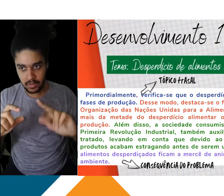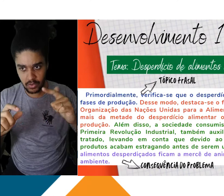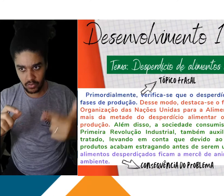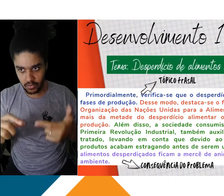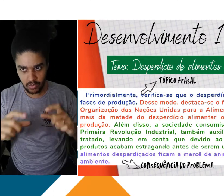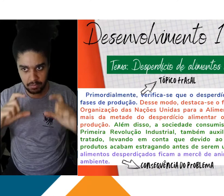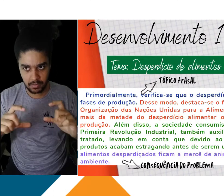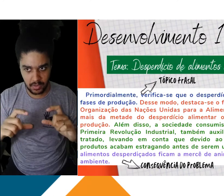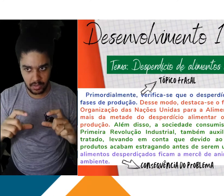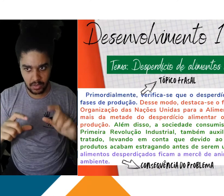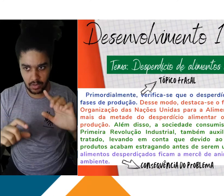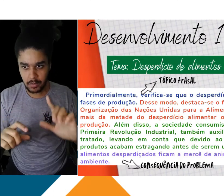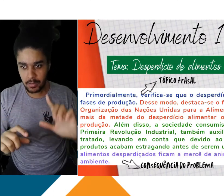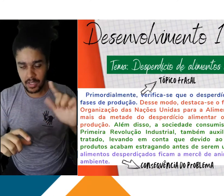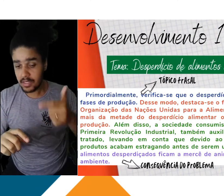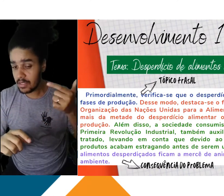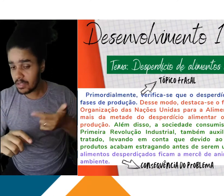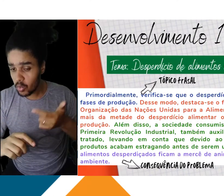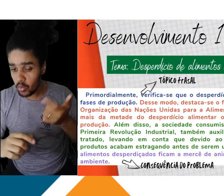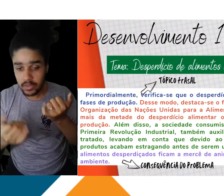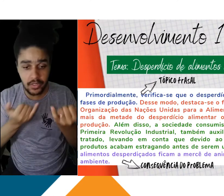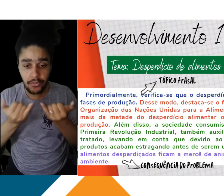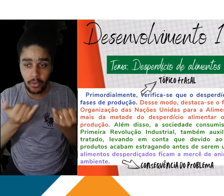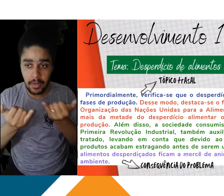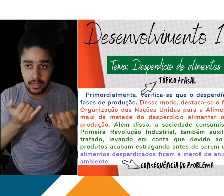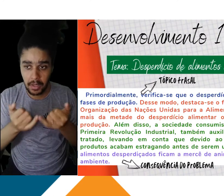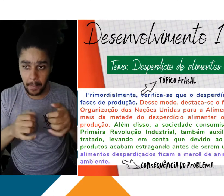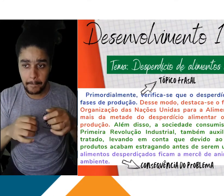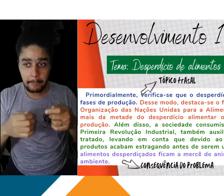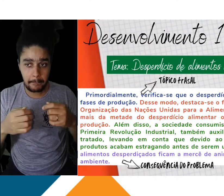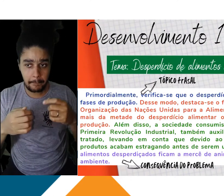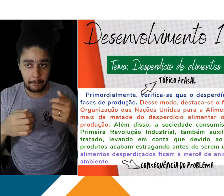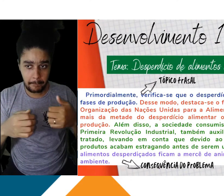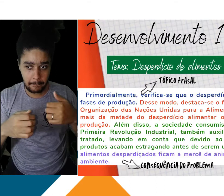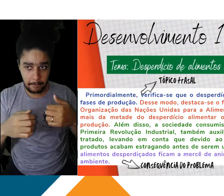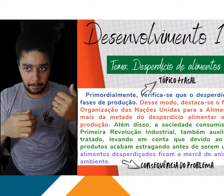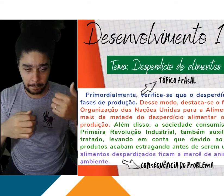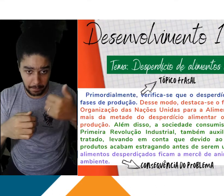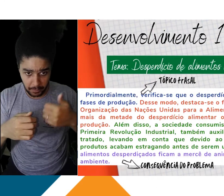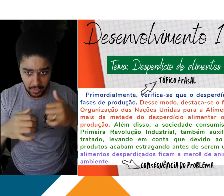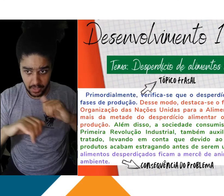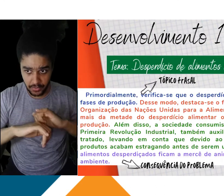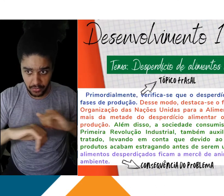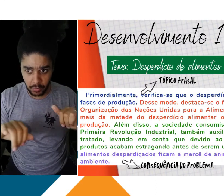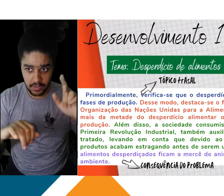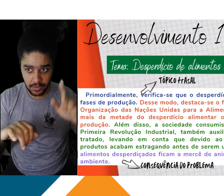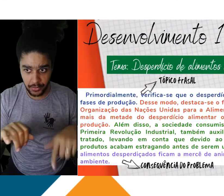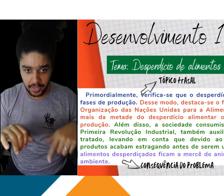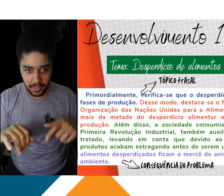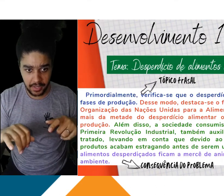primeiro repertório. Temos uma segunda informação aqui, ó. Então, a primeira informação que ele vai apresentar, o primeiro